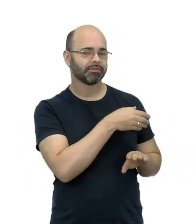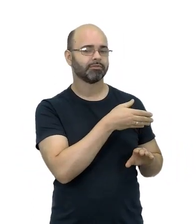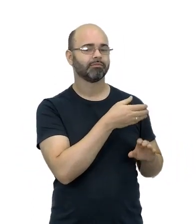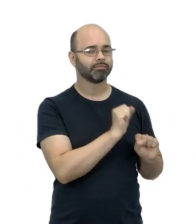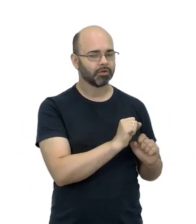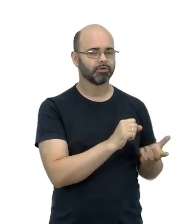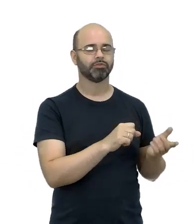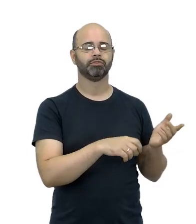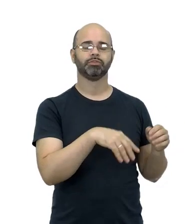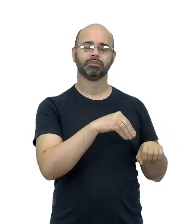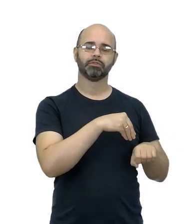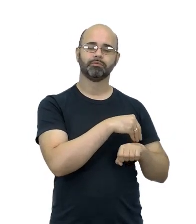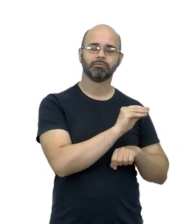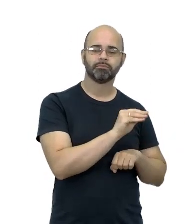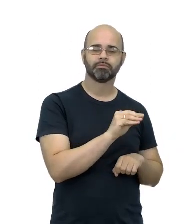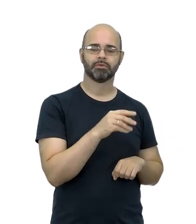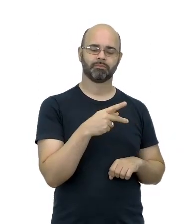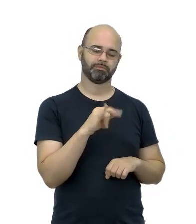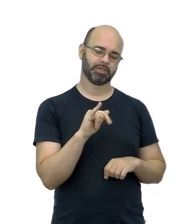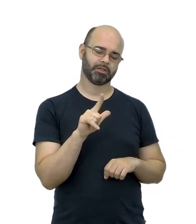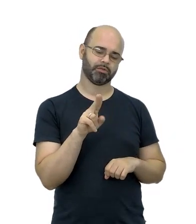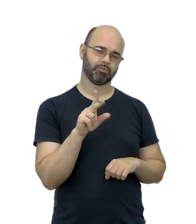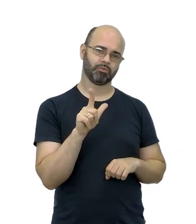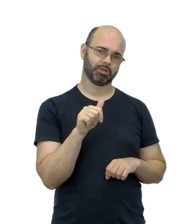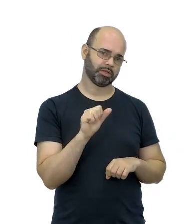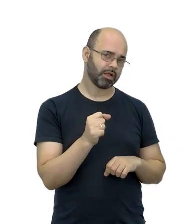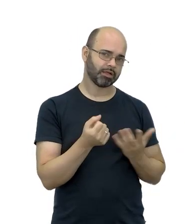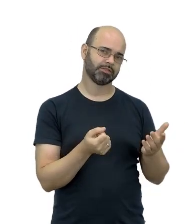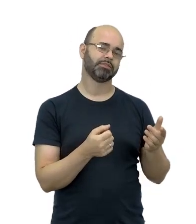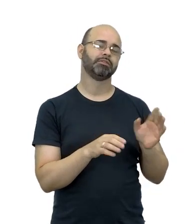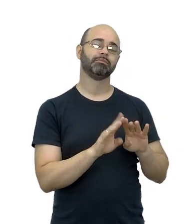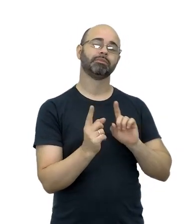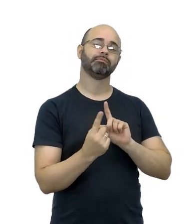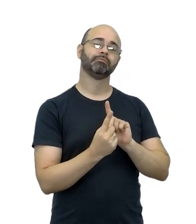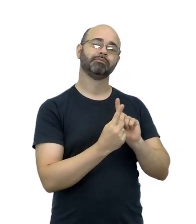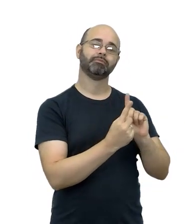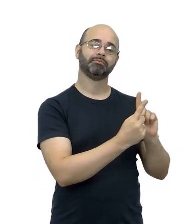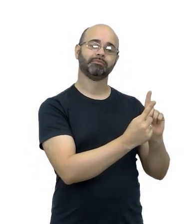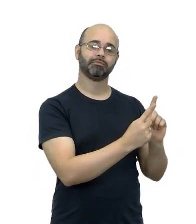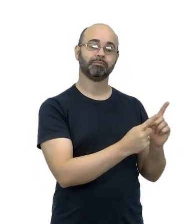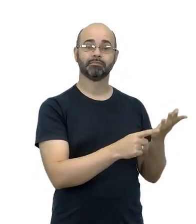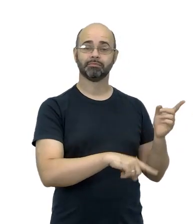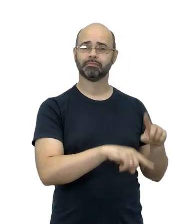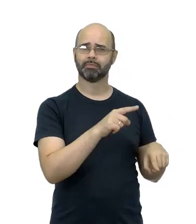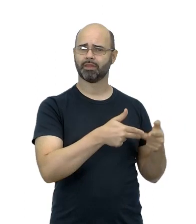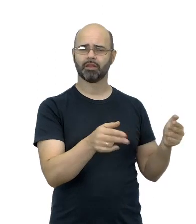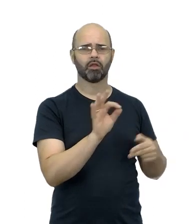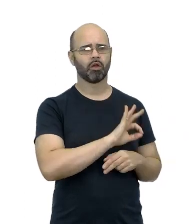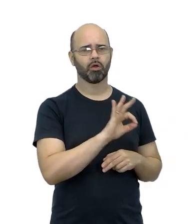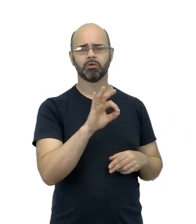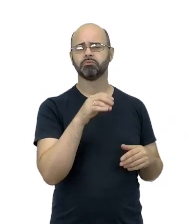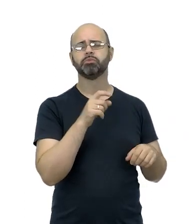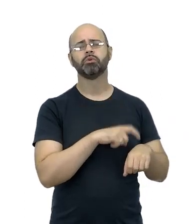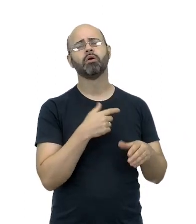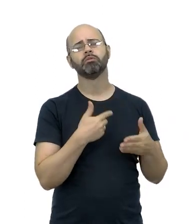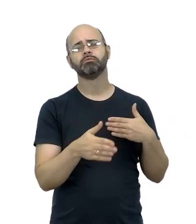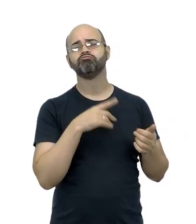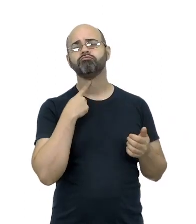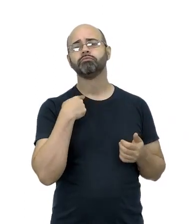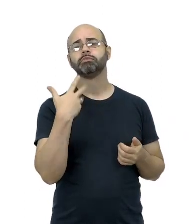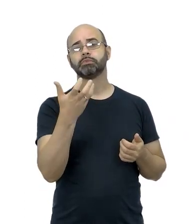as formações de etapa. Então tem um material ali muito rico que nós podemos a qualquer momento retomar, trazer para as